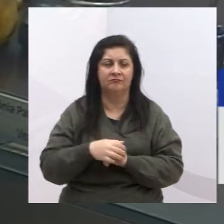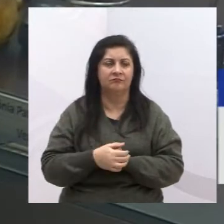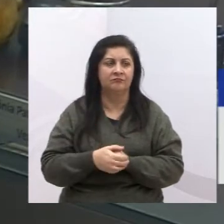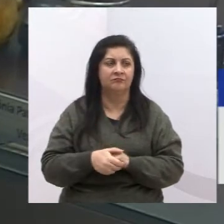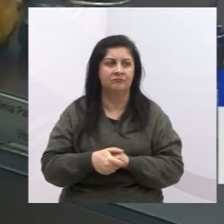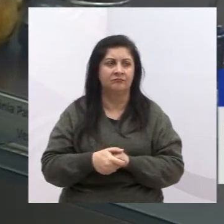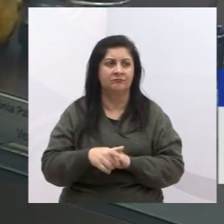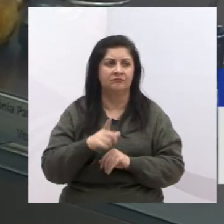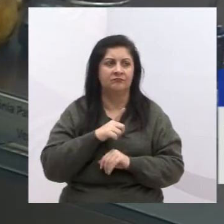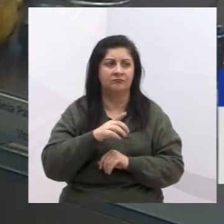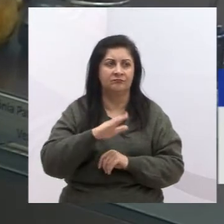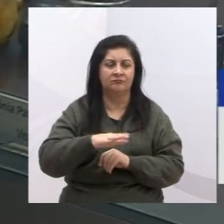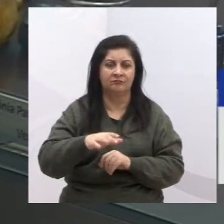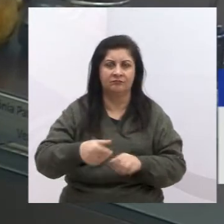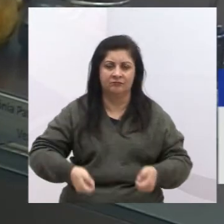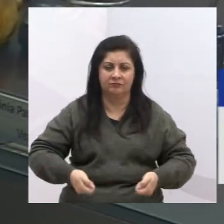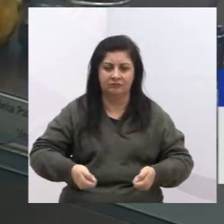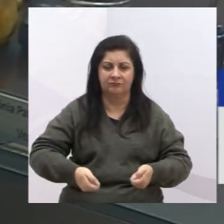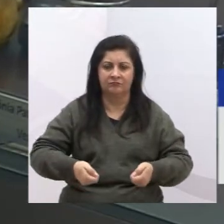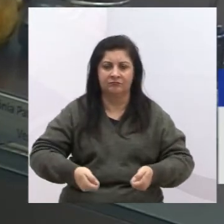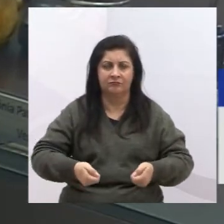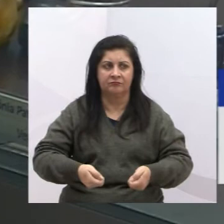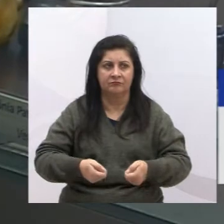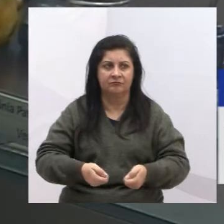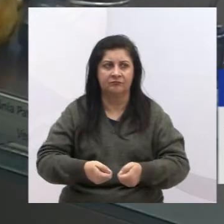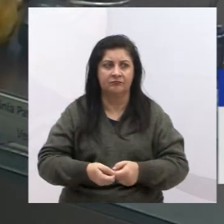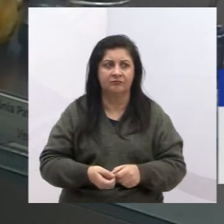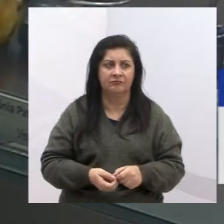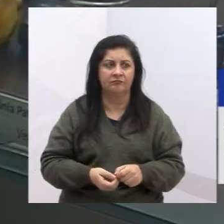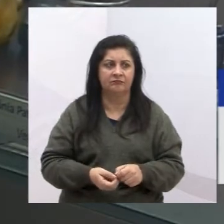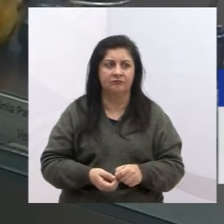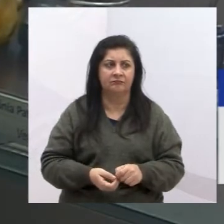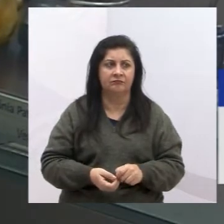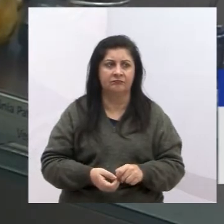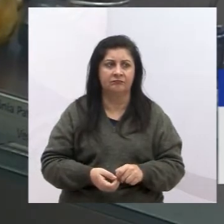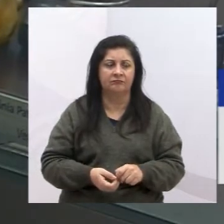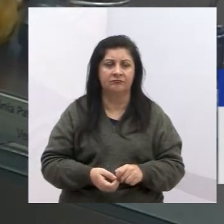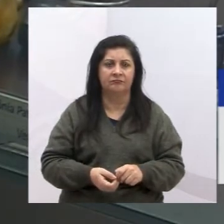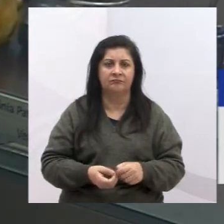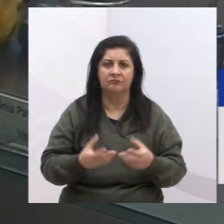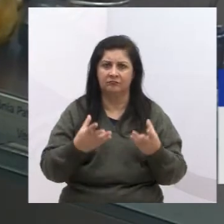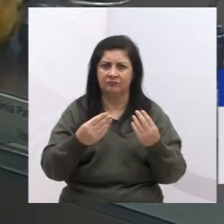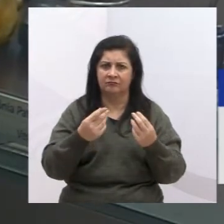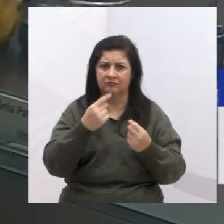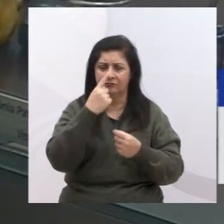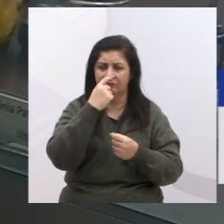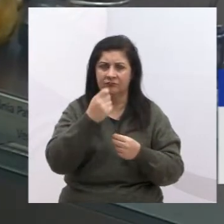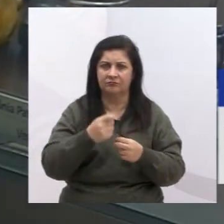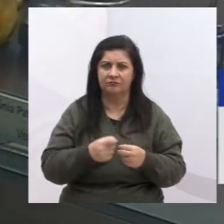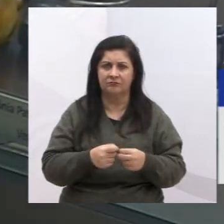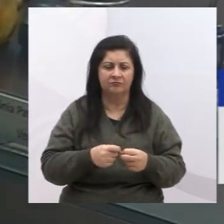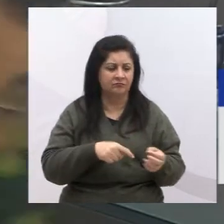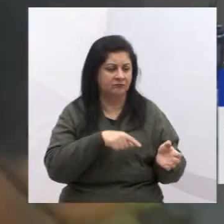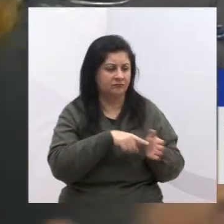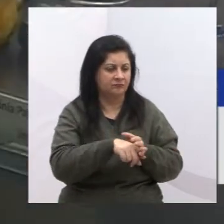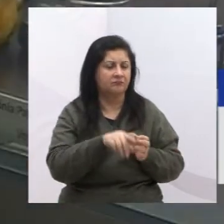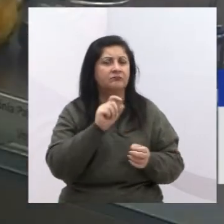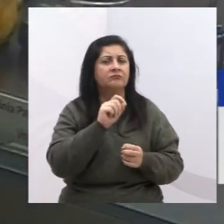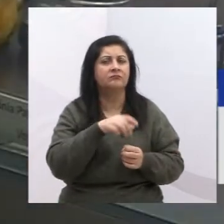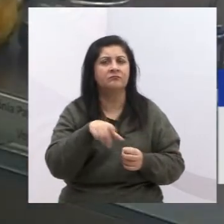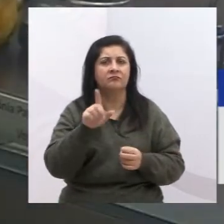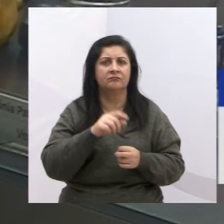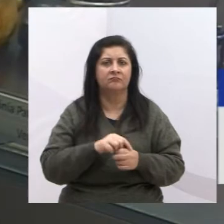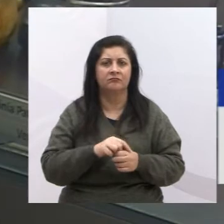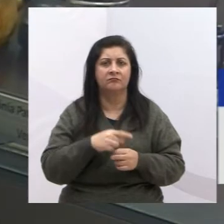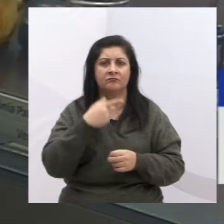e tinha uma criança empurrando um carrinho daquele de pedreiro, cheio de entulho. E eu perguntei para ele onde é que ele estava indo. Ele falou que o